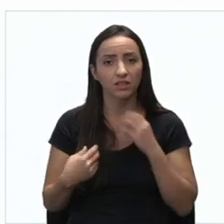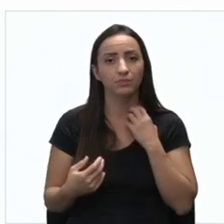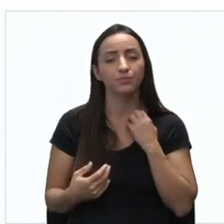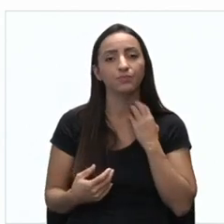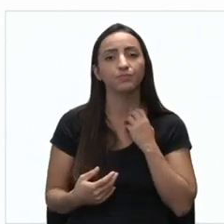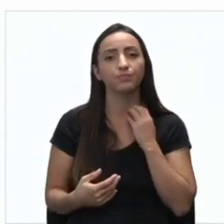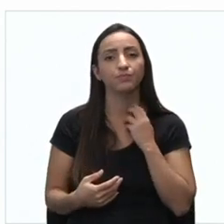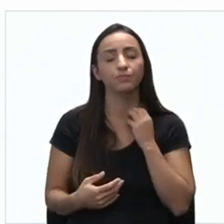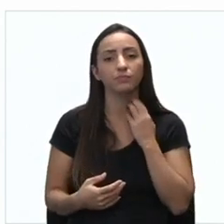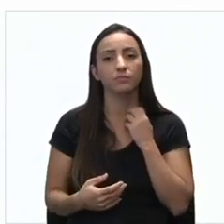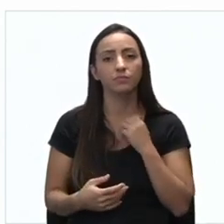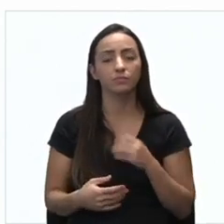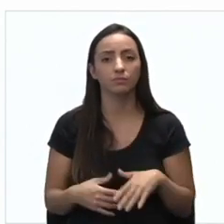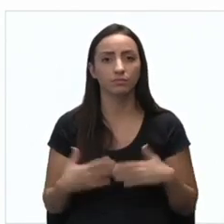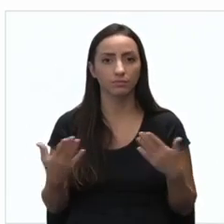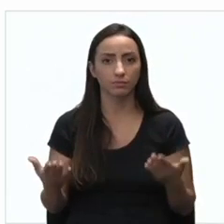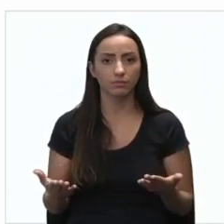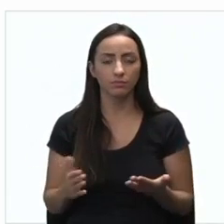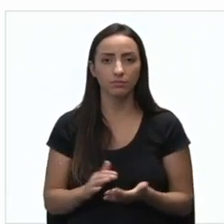né? Então,